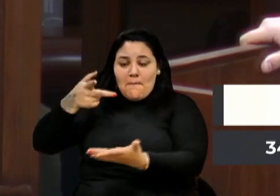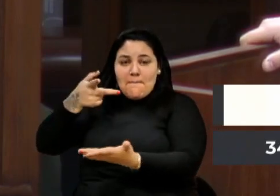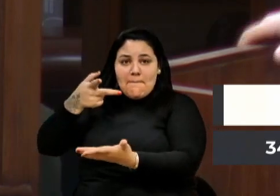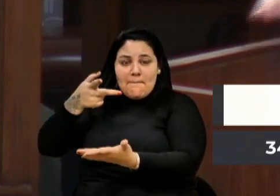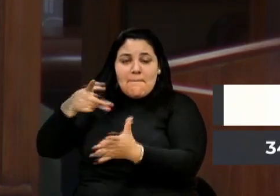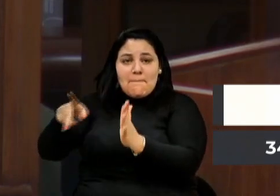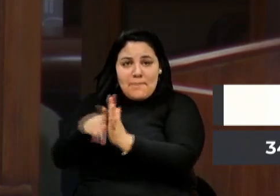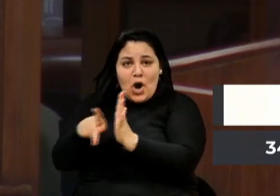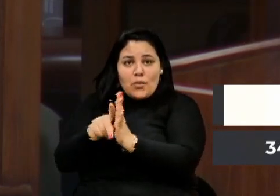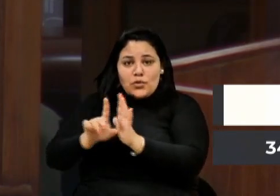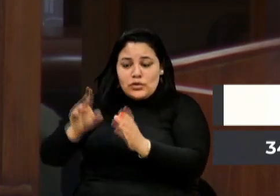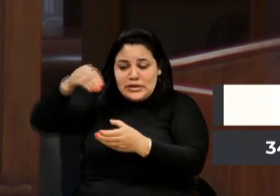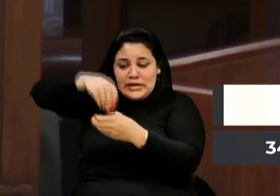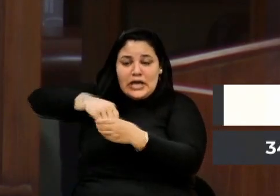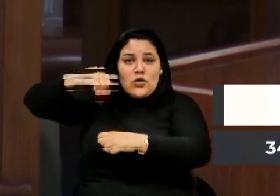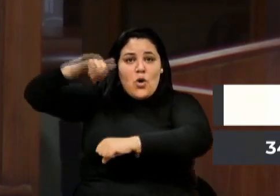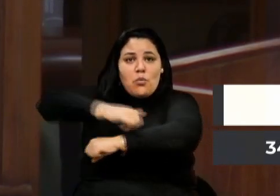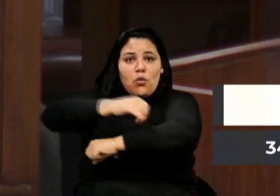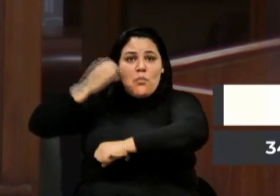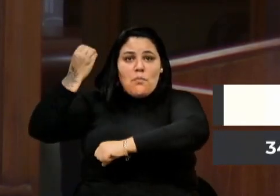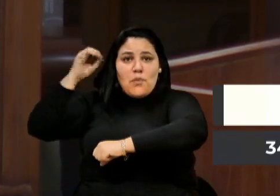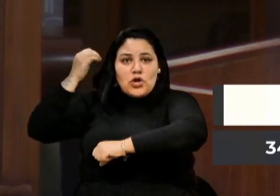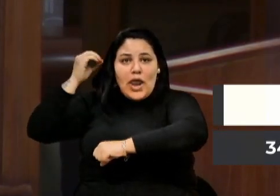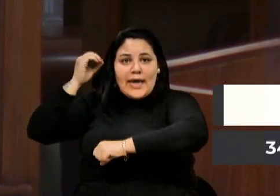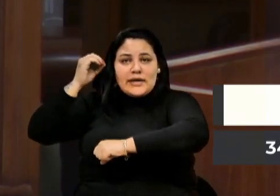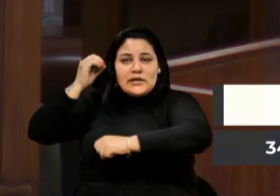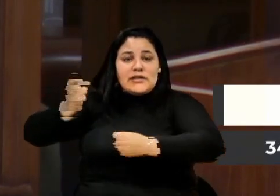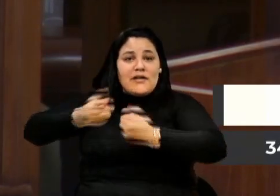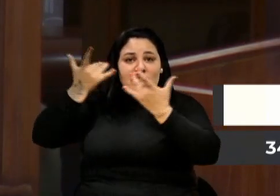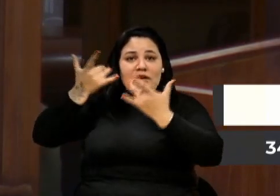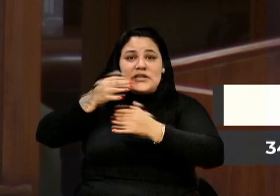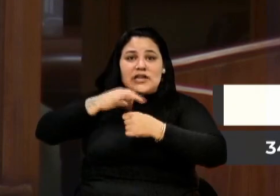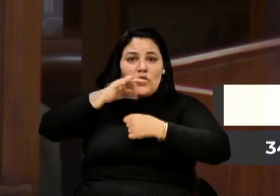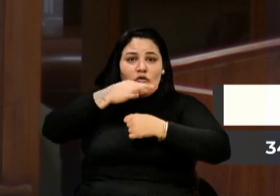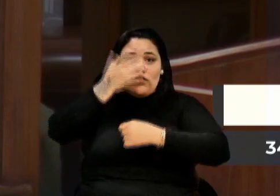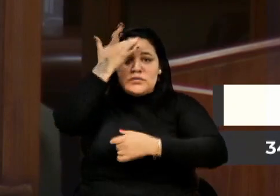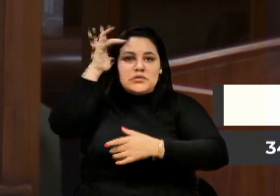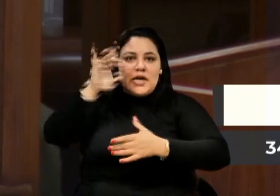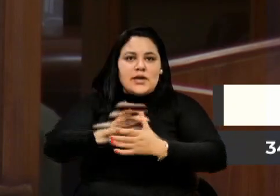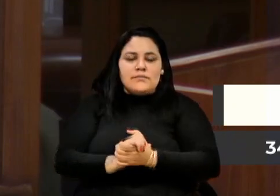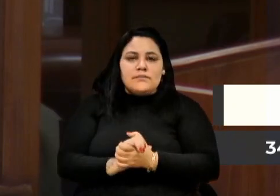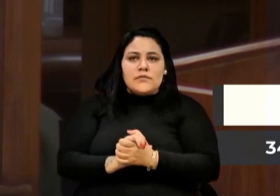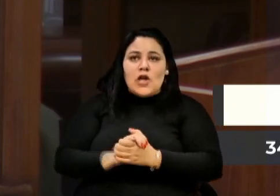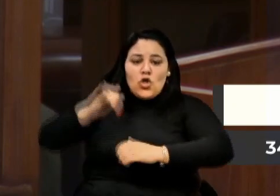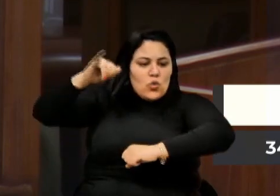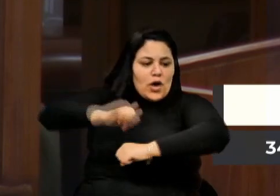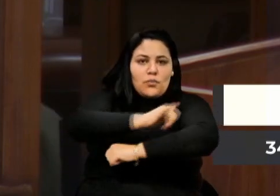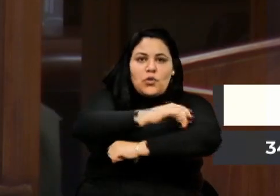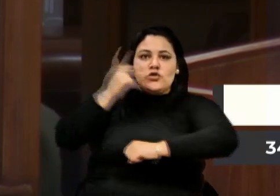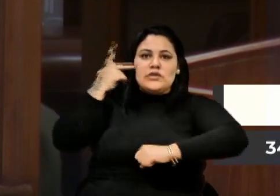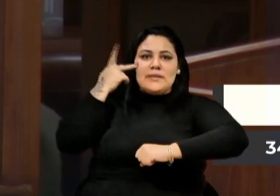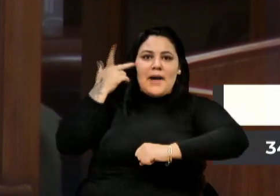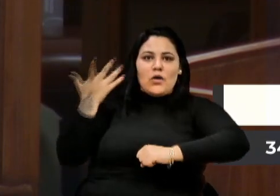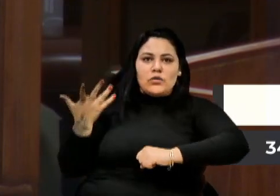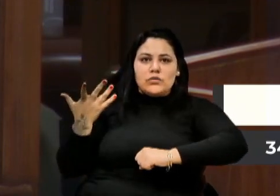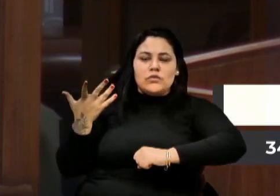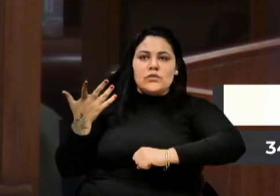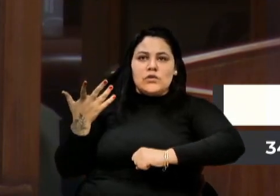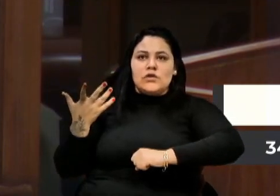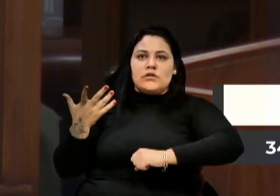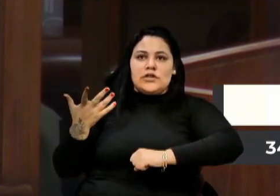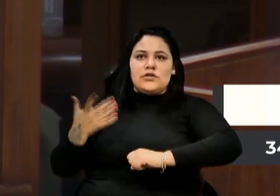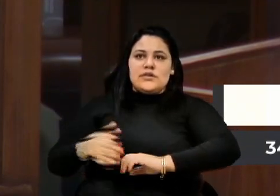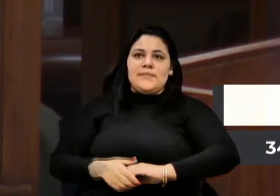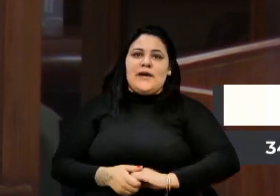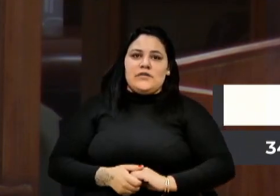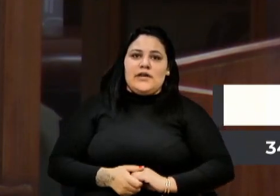Né? Daqui a pouco tem uma divulgação no aeroporto de Guarulhos. Nós precisamos criar alternativas para divulgar Caxias do